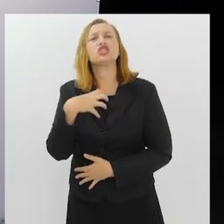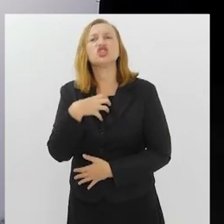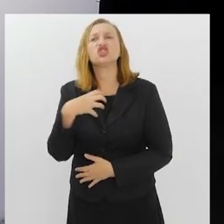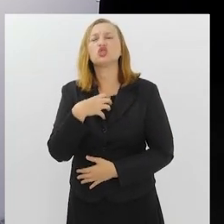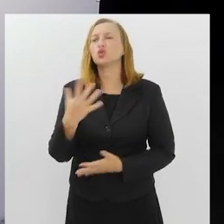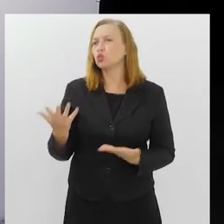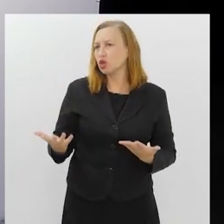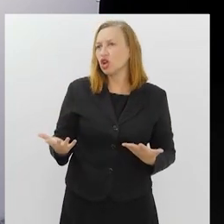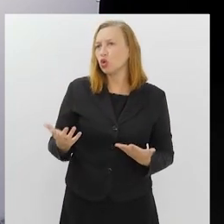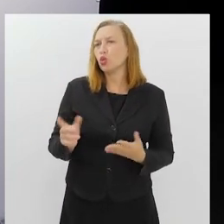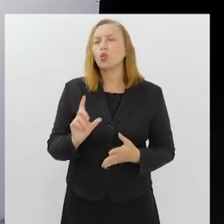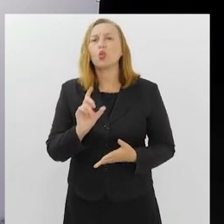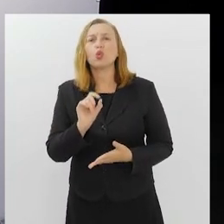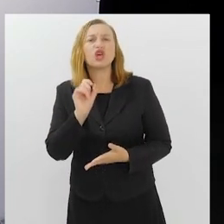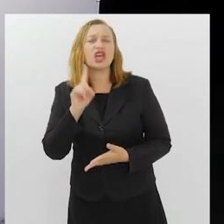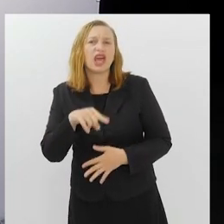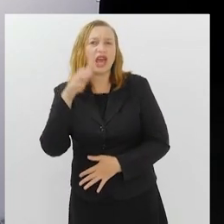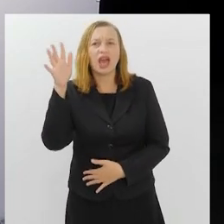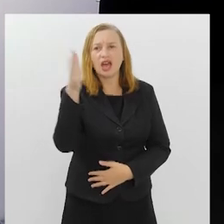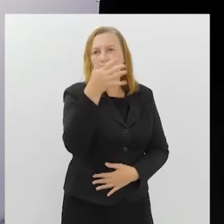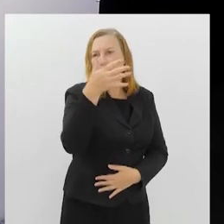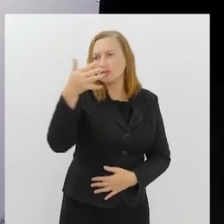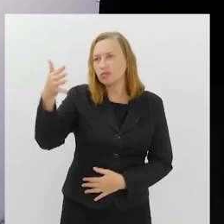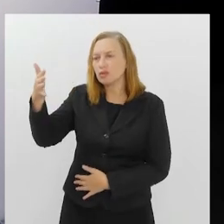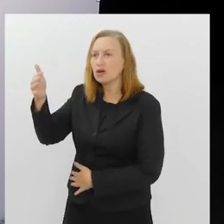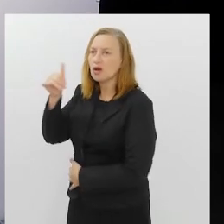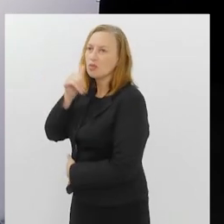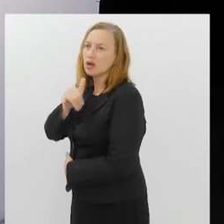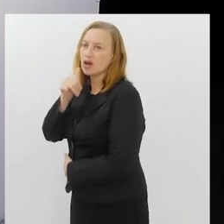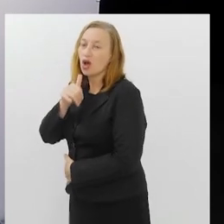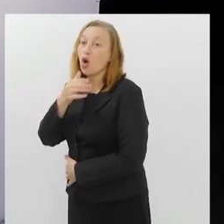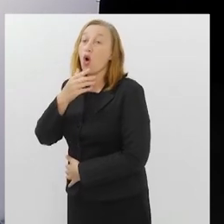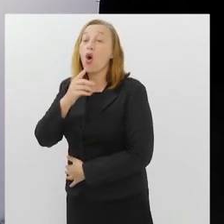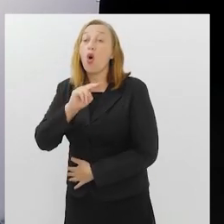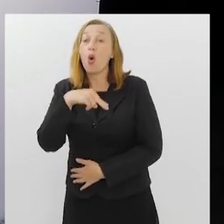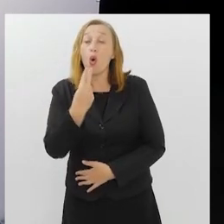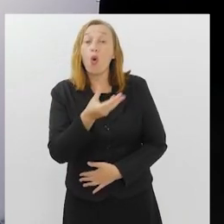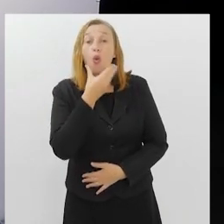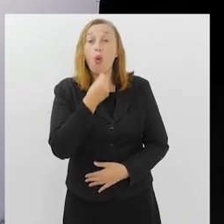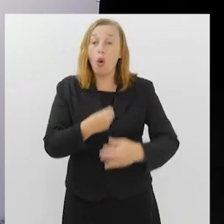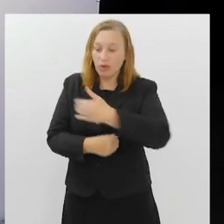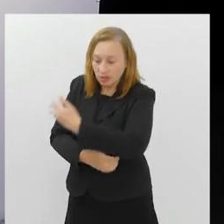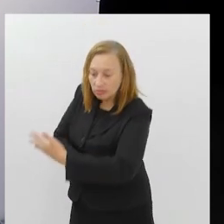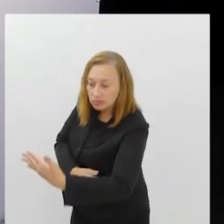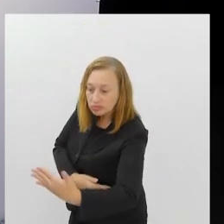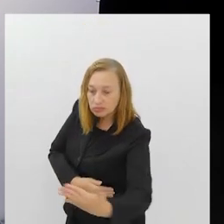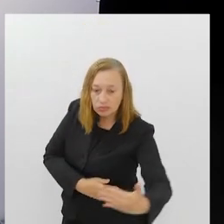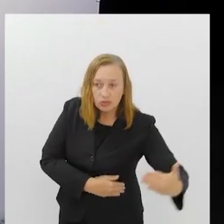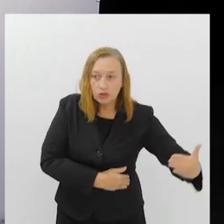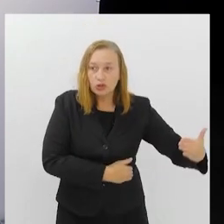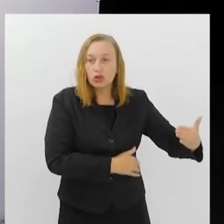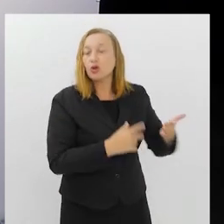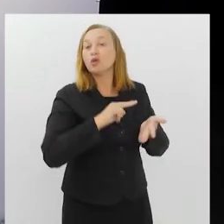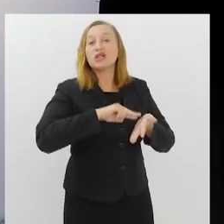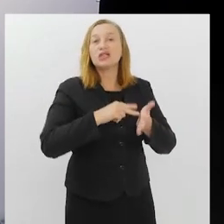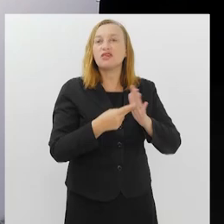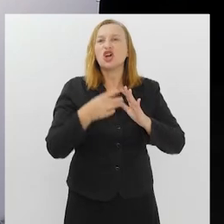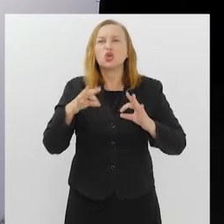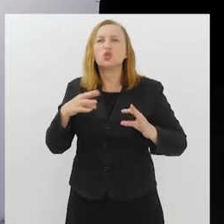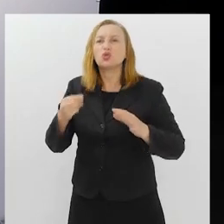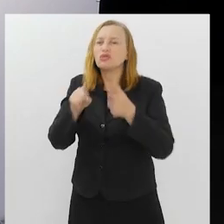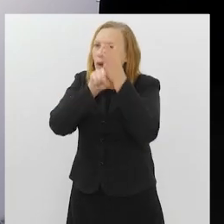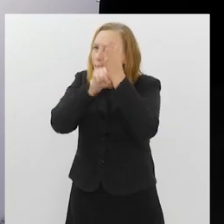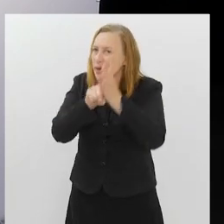o sentido, né? O que é uma porta-bandeira, o que é um mestre-sala, as origens, né? Tudo isso você vai